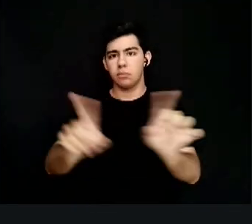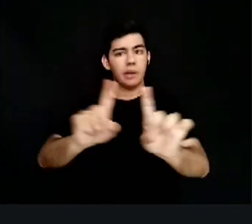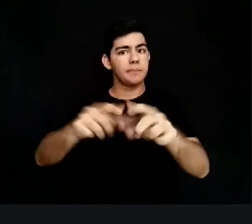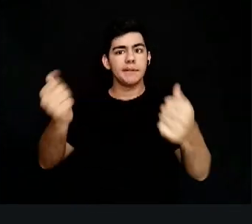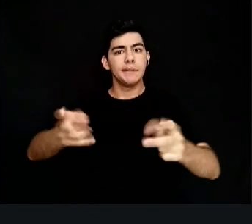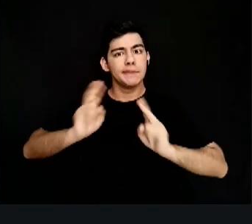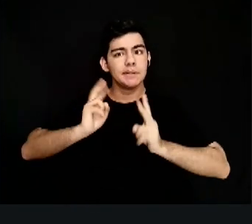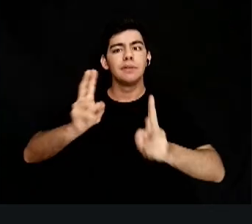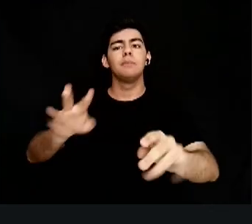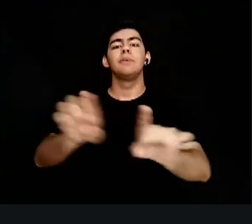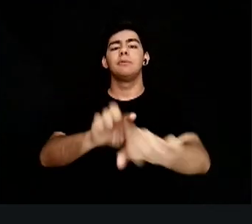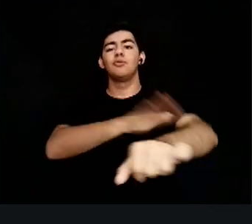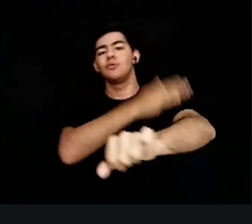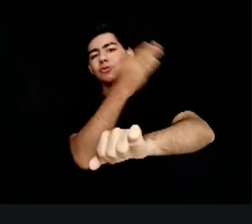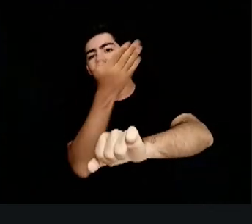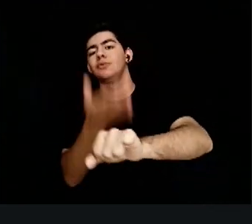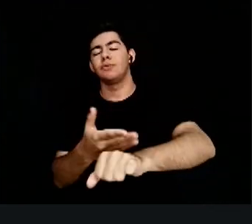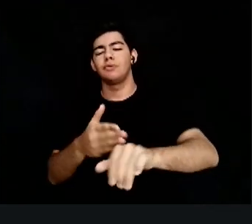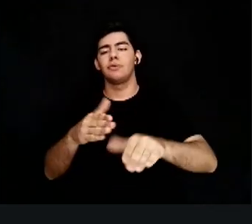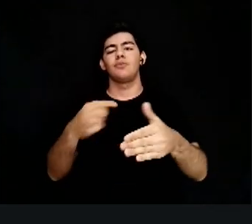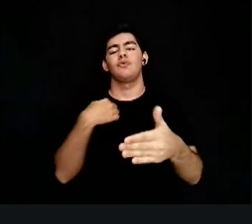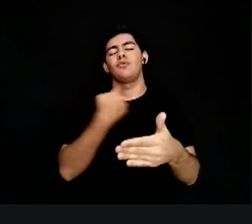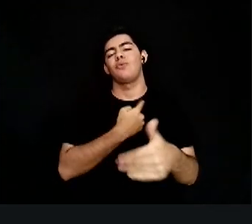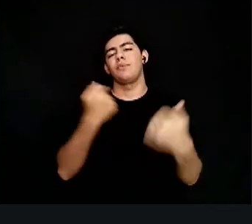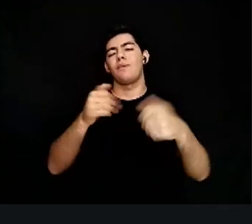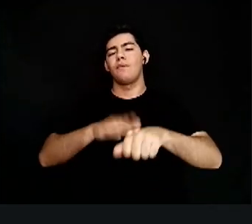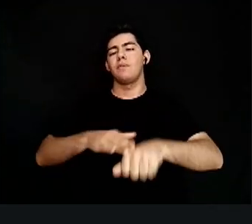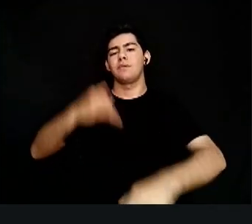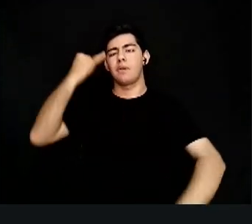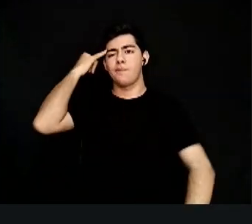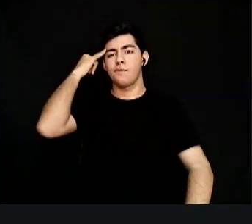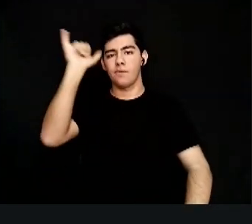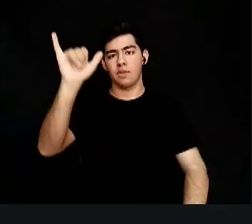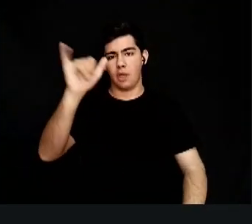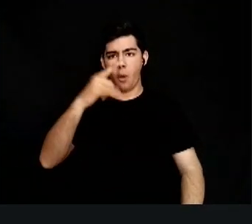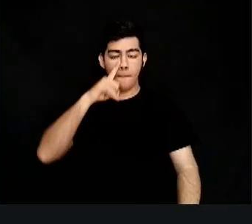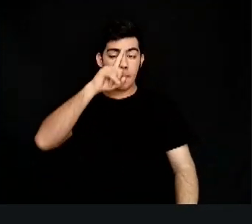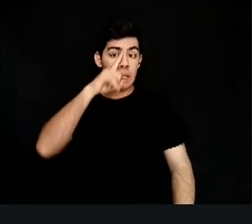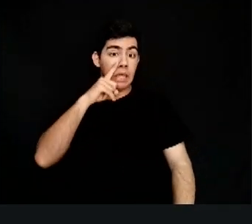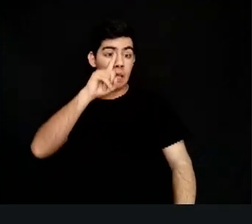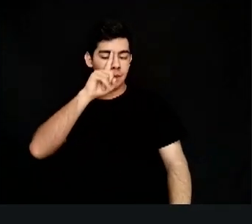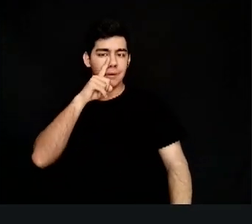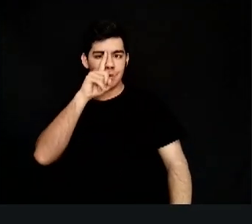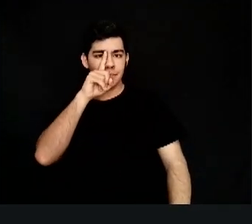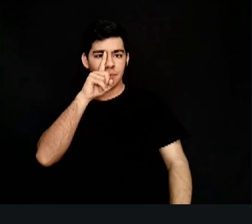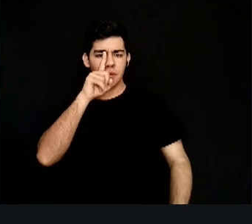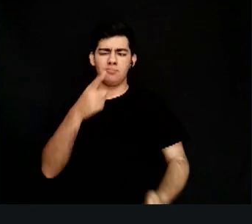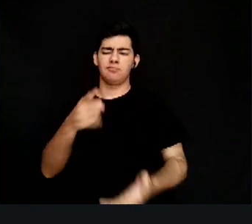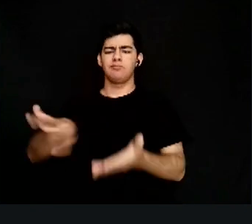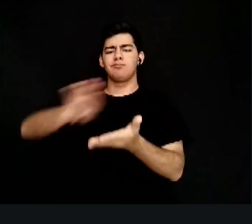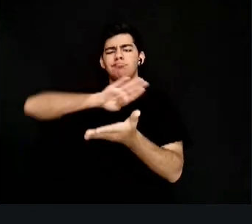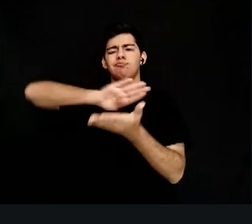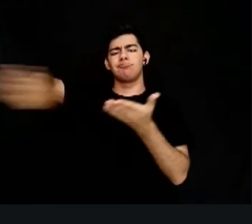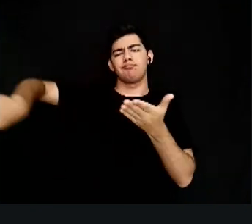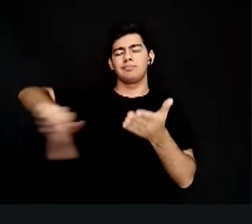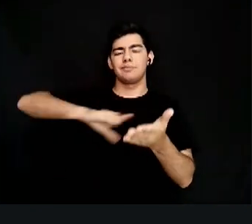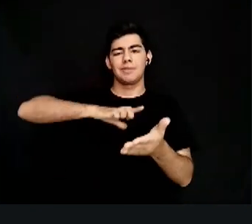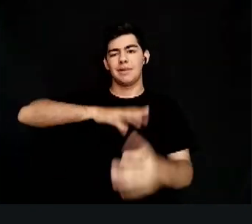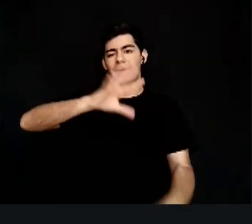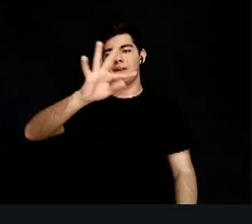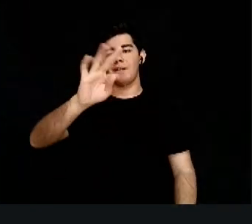né, e são condições que previnem, né, diminuem o risco da pessoa